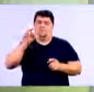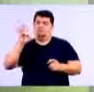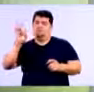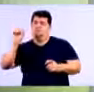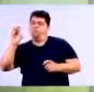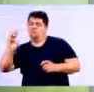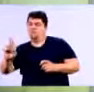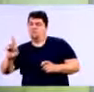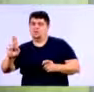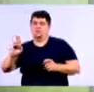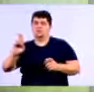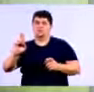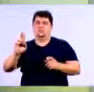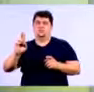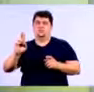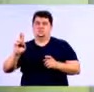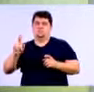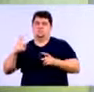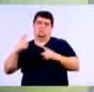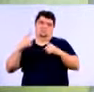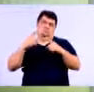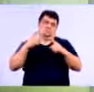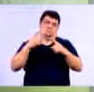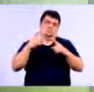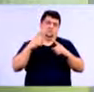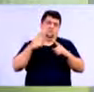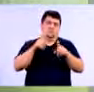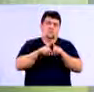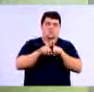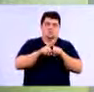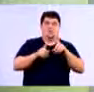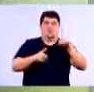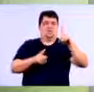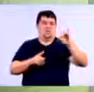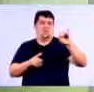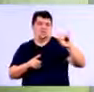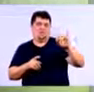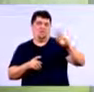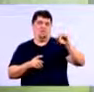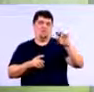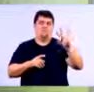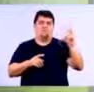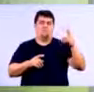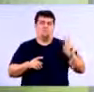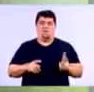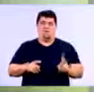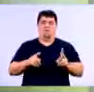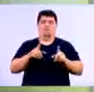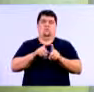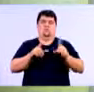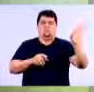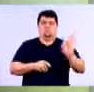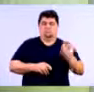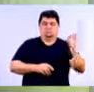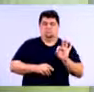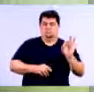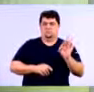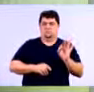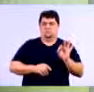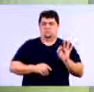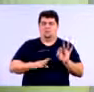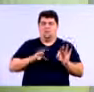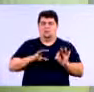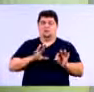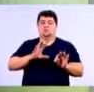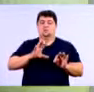pagando versus o valor do DI, que foi a rentabilidade, percentual, aperta em percentagem. Aí você descobre